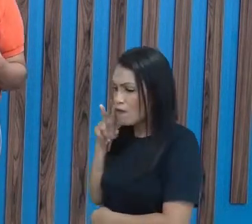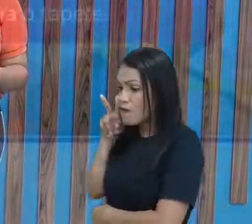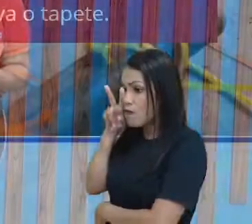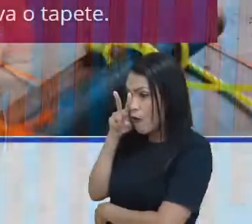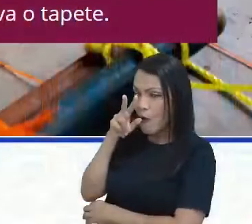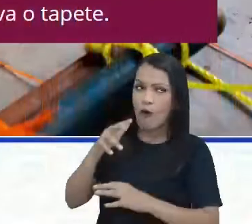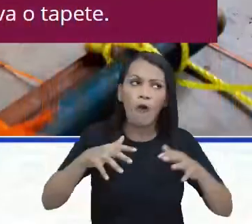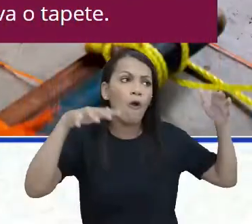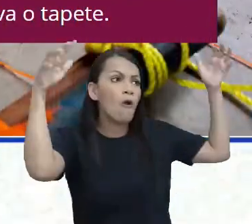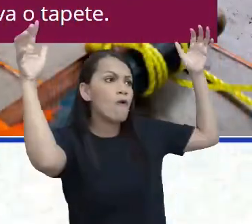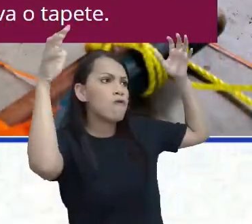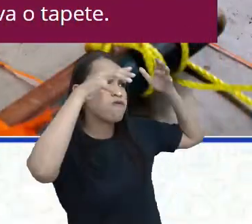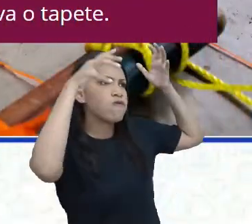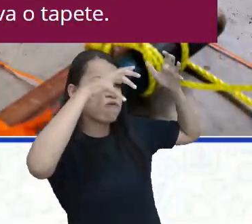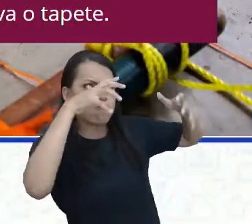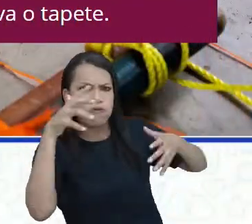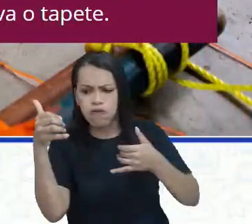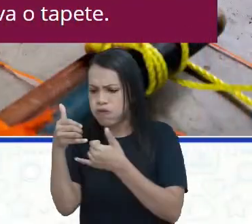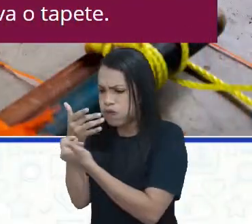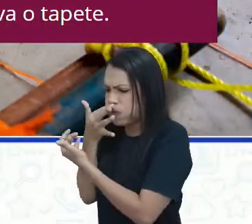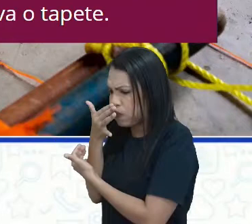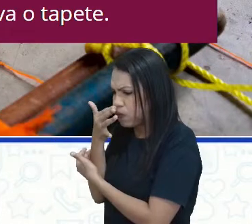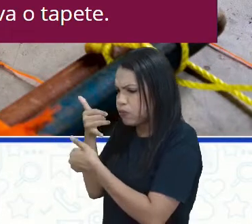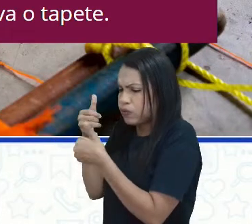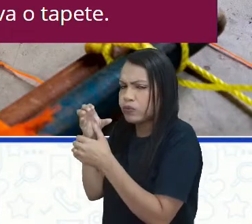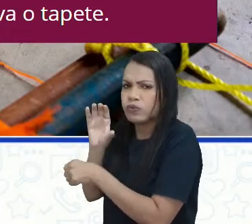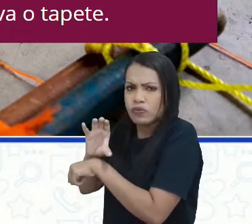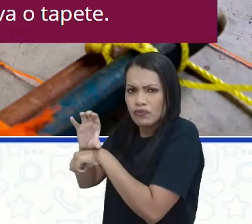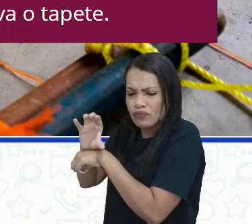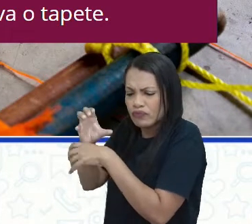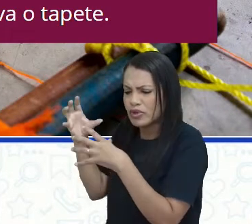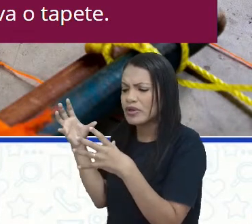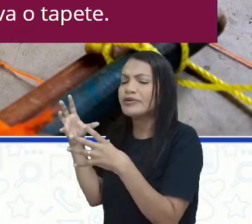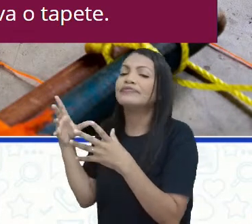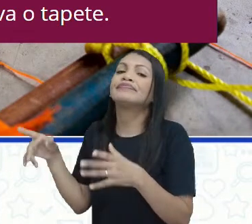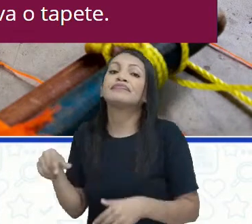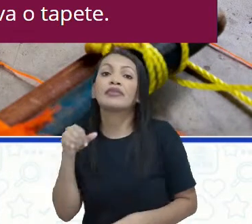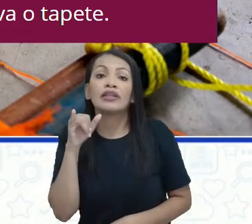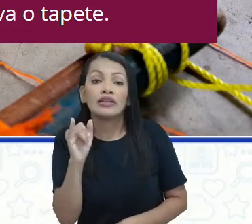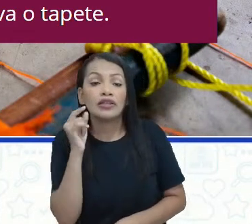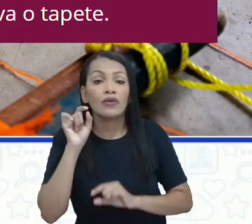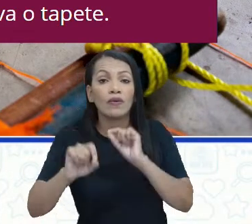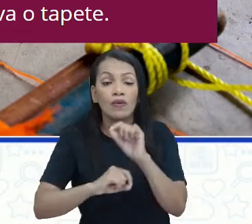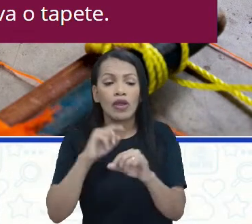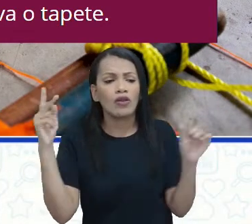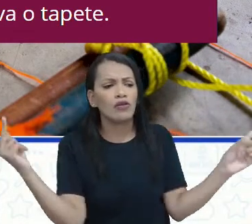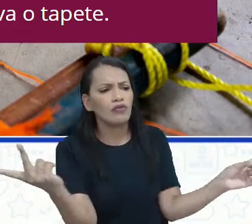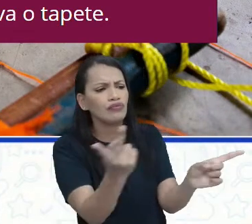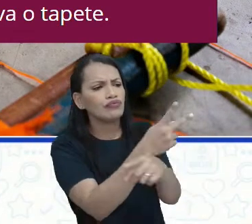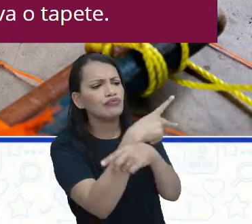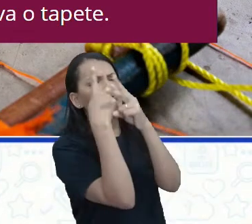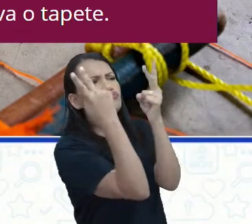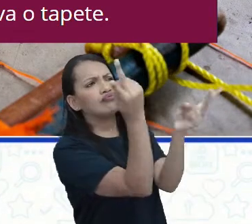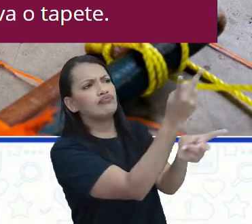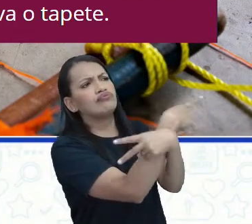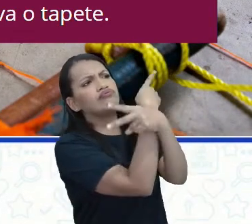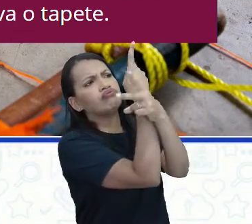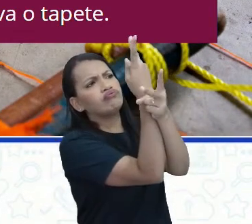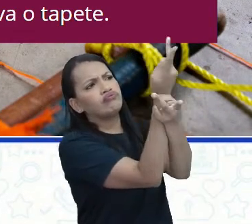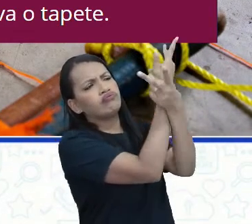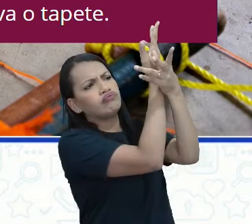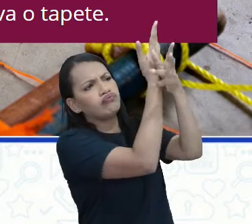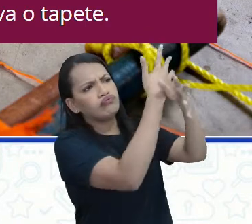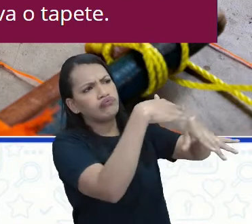continuar o conto? Mas, se durante muitos dias o vento e o frio brigavam com folhas e espantavam os